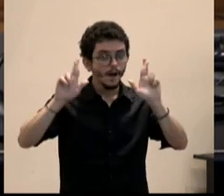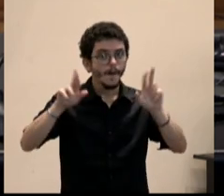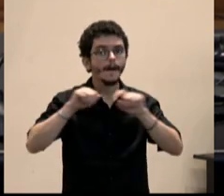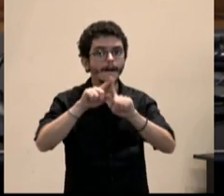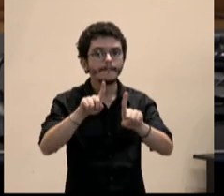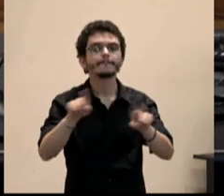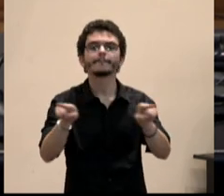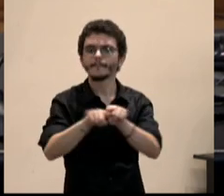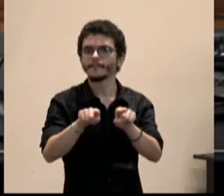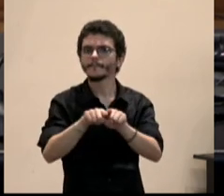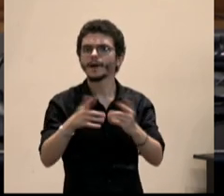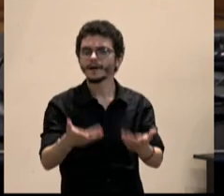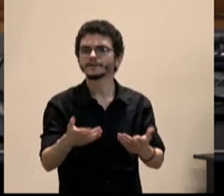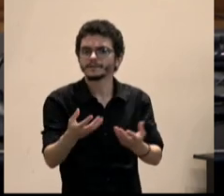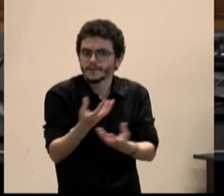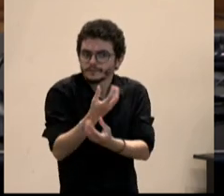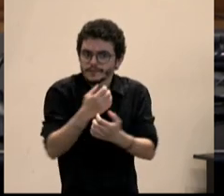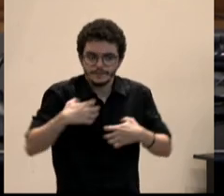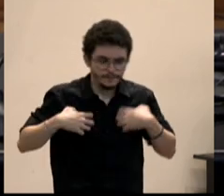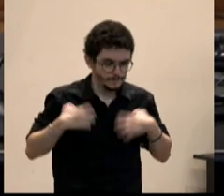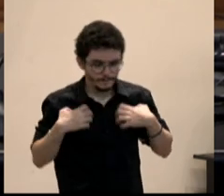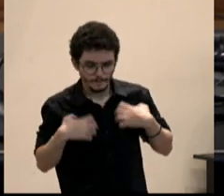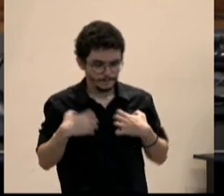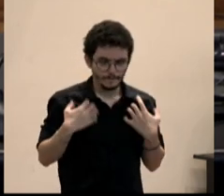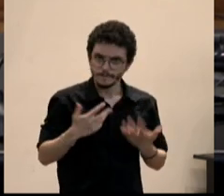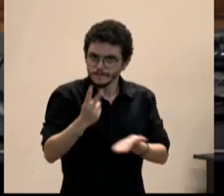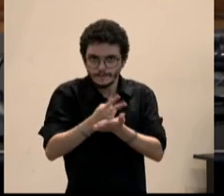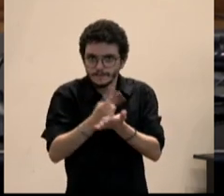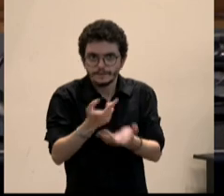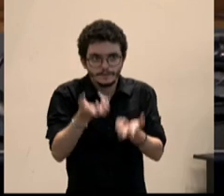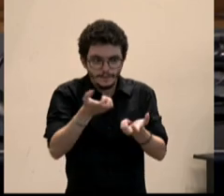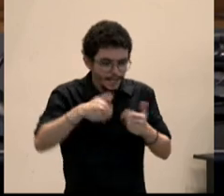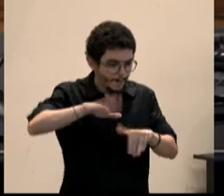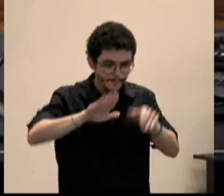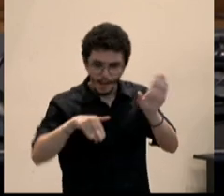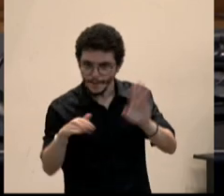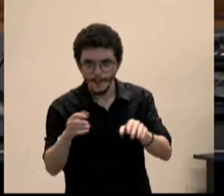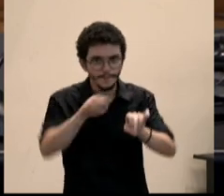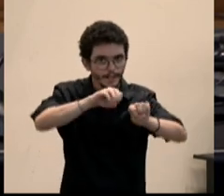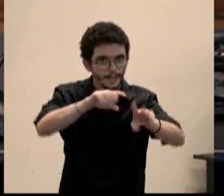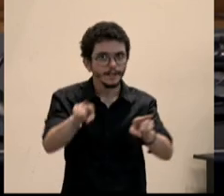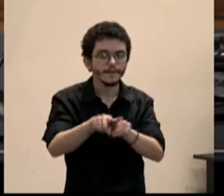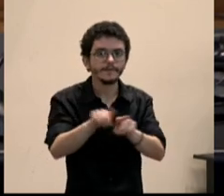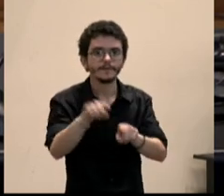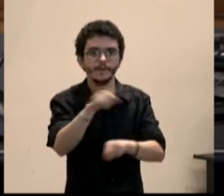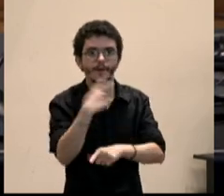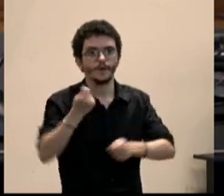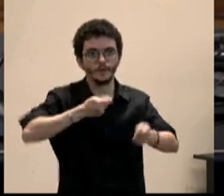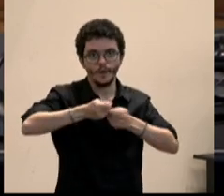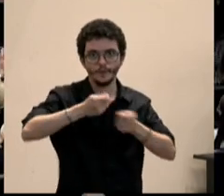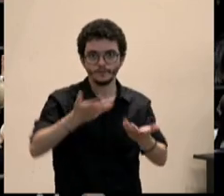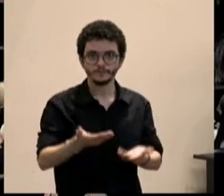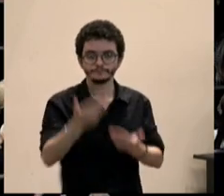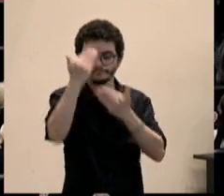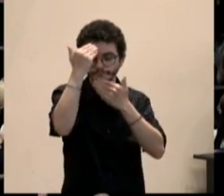mas extremamente inquieta. Quero muito mais da educação e dos nossos governantes. Muito